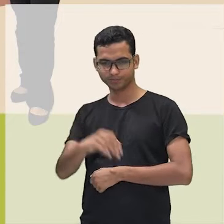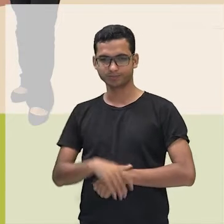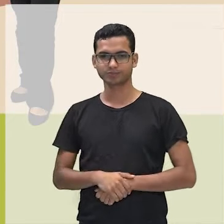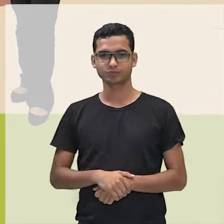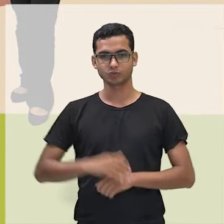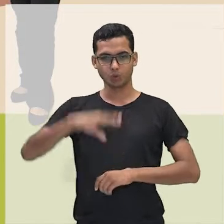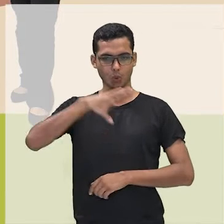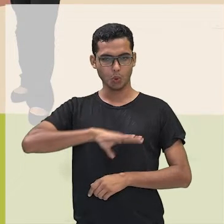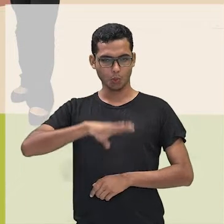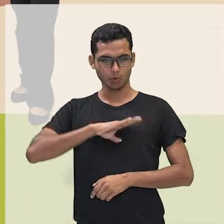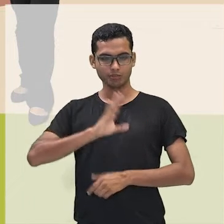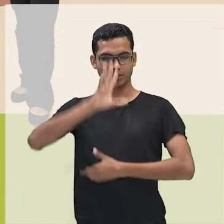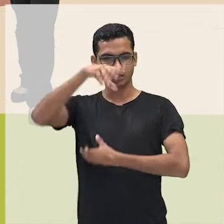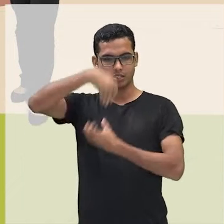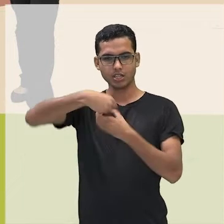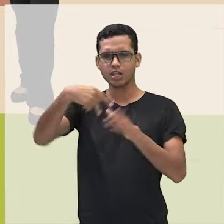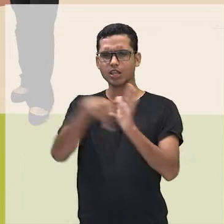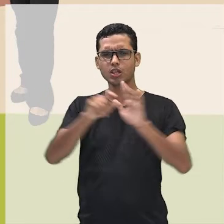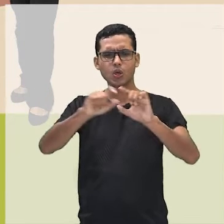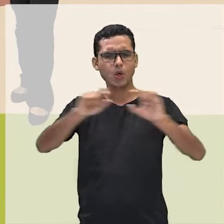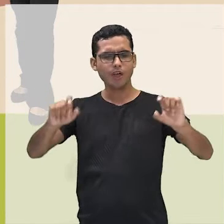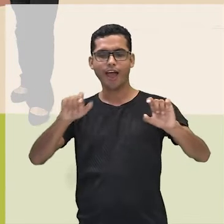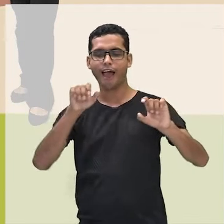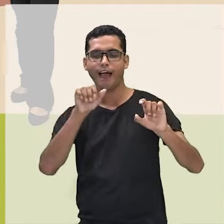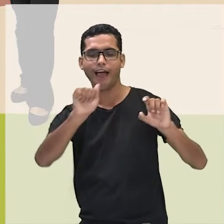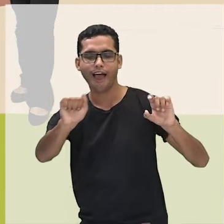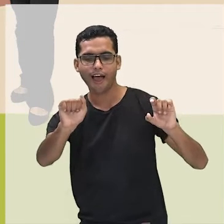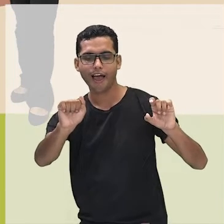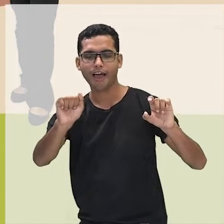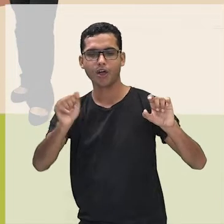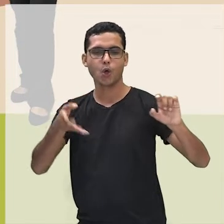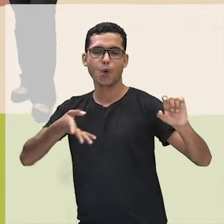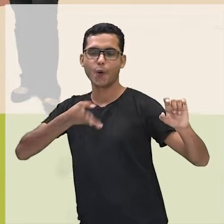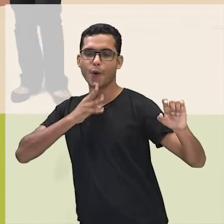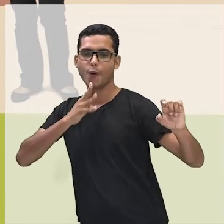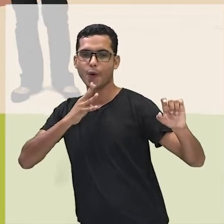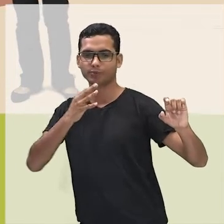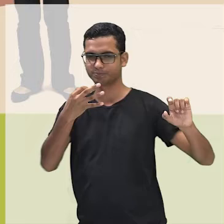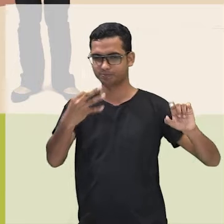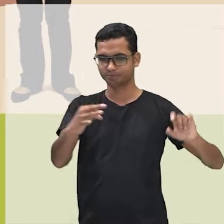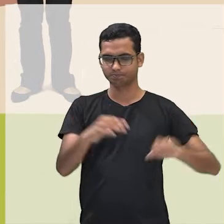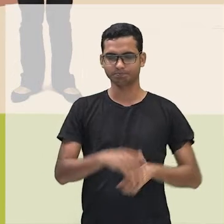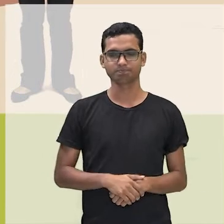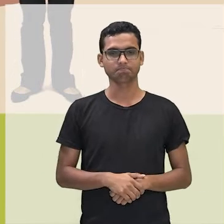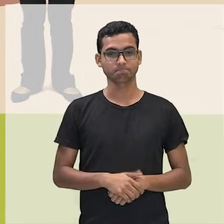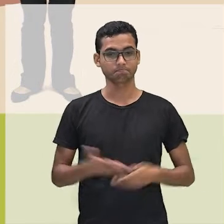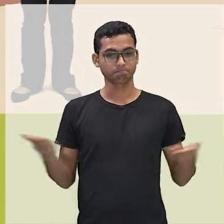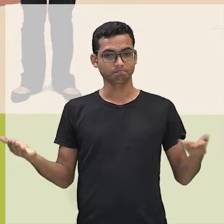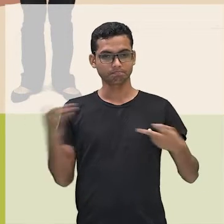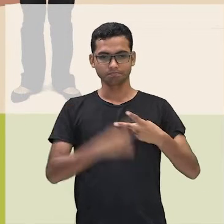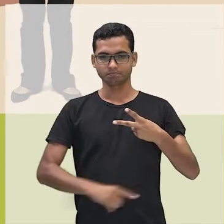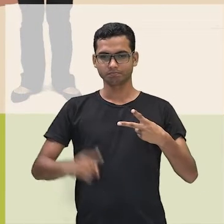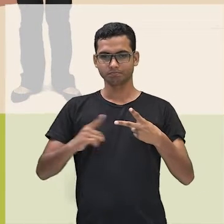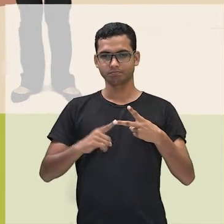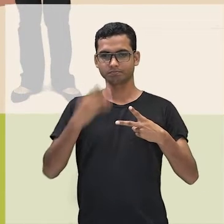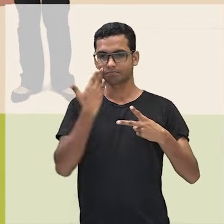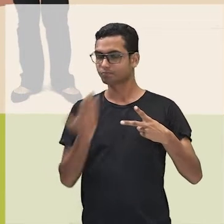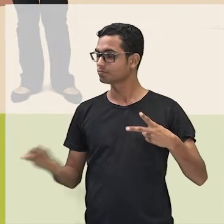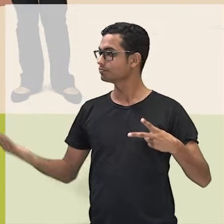a conheço. I know her. Potira and Sammy like